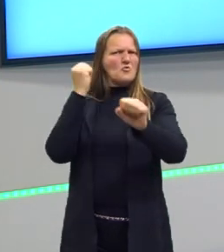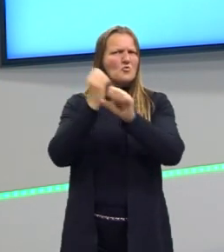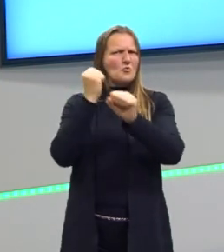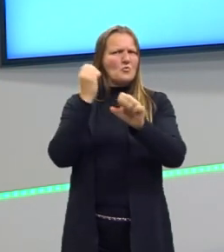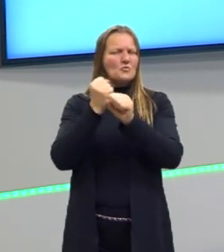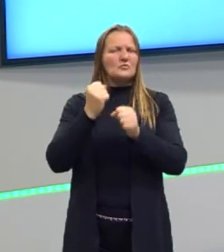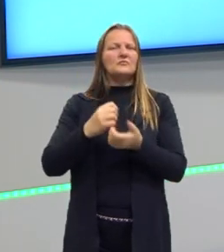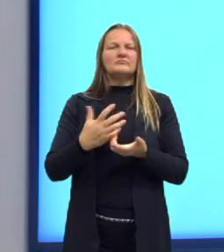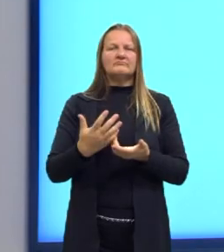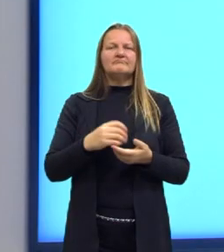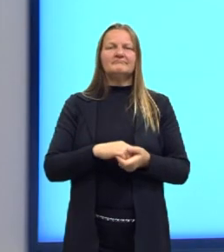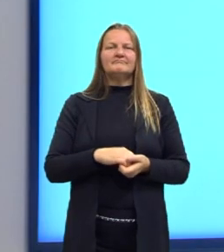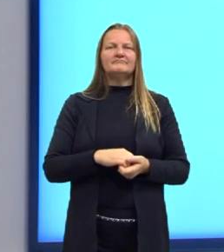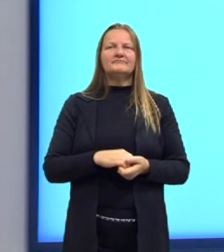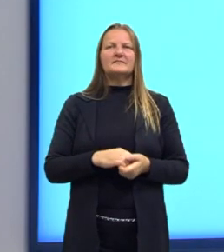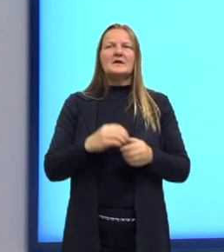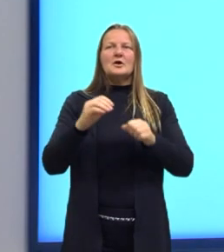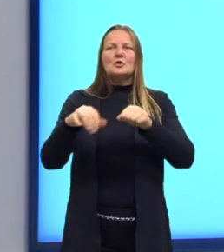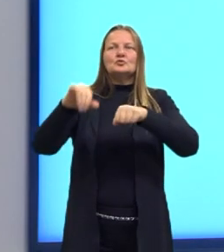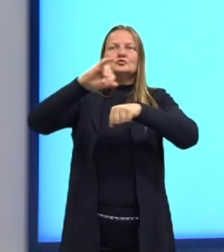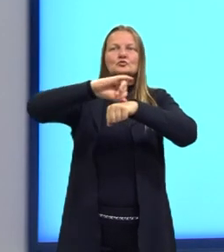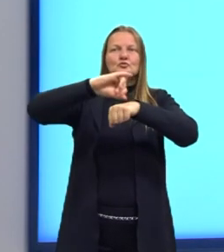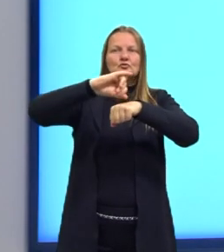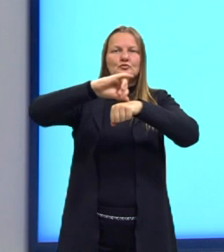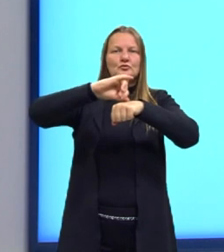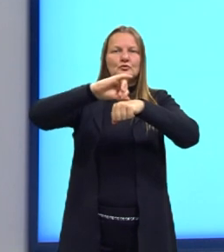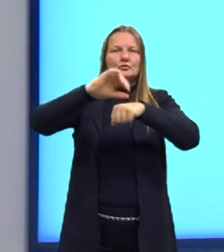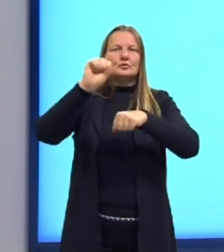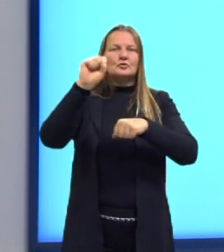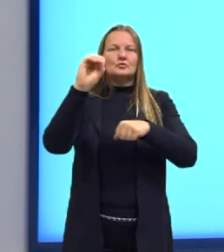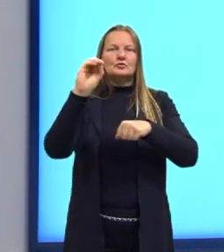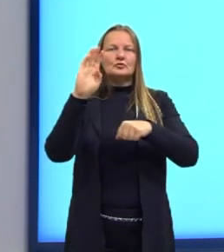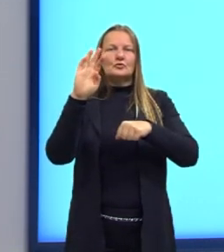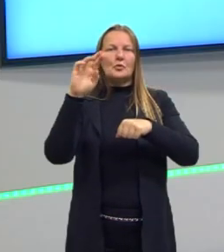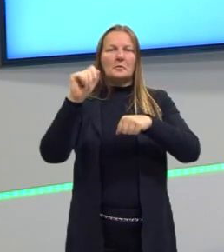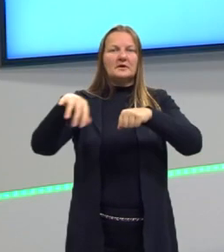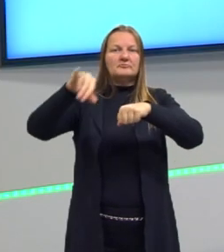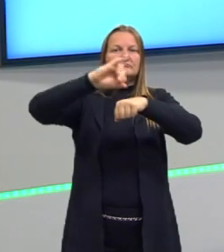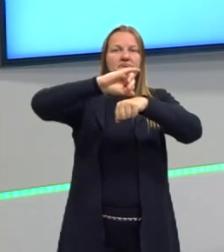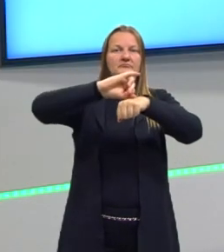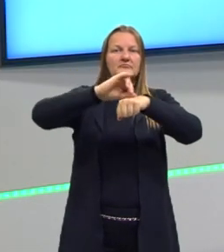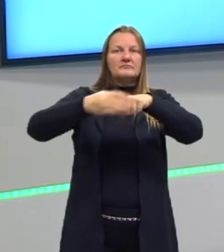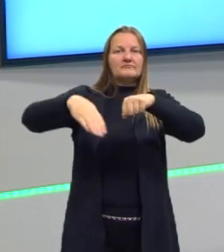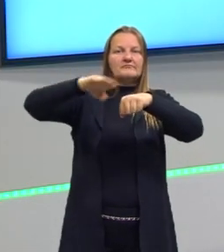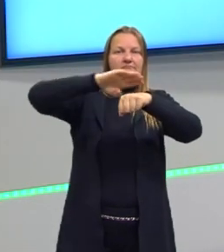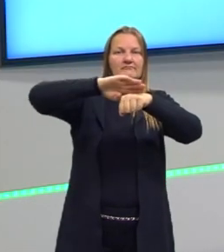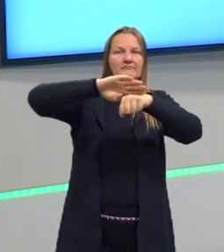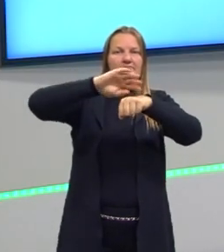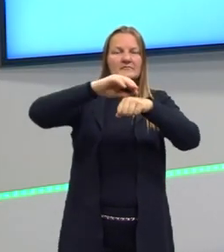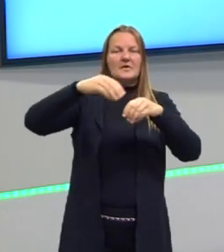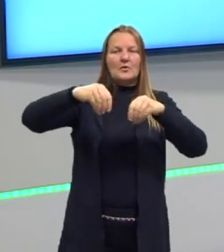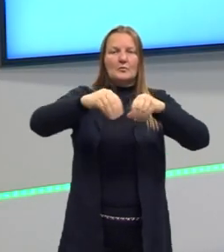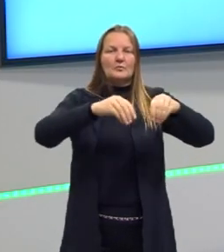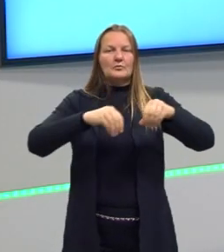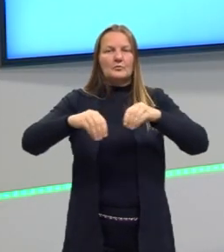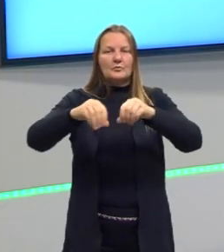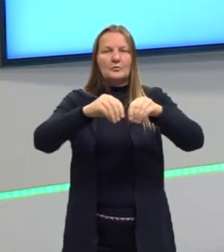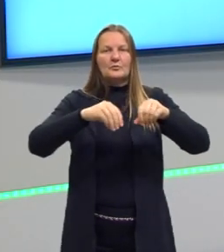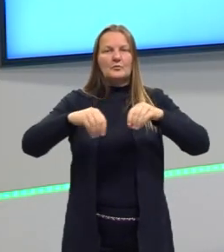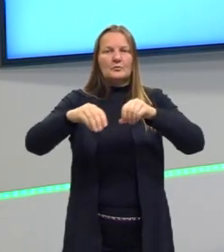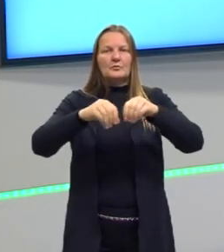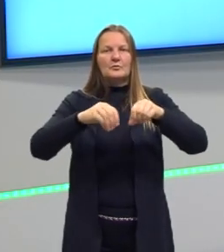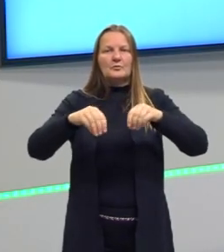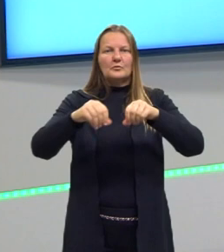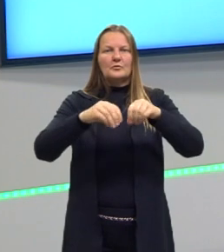sobre o carnaval esse sobre gente né sobre acima la tierra Barro